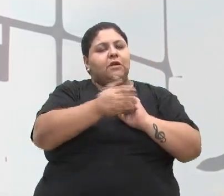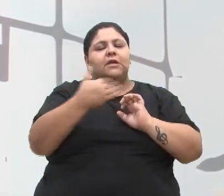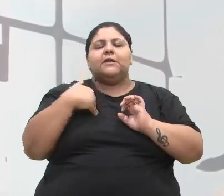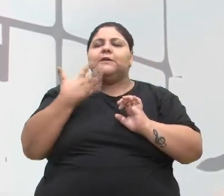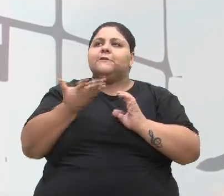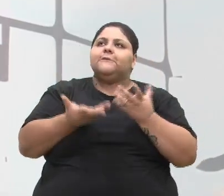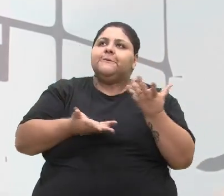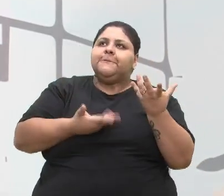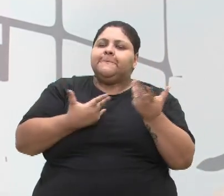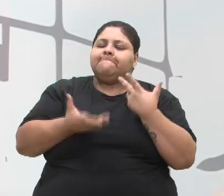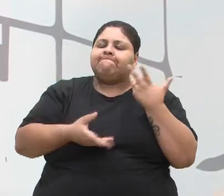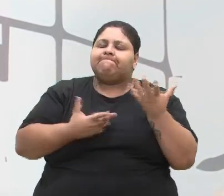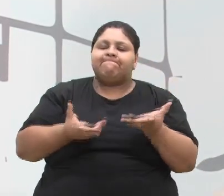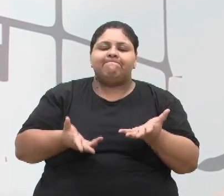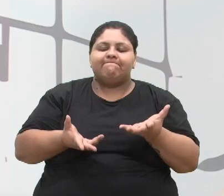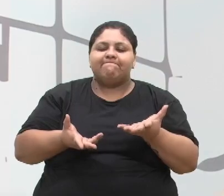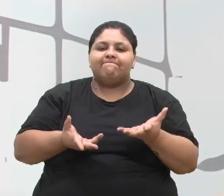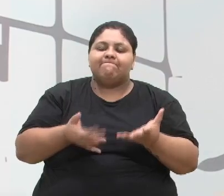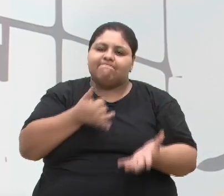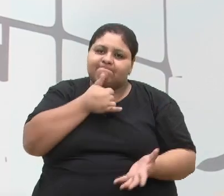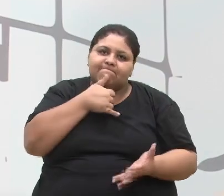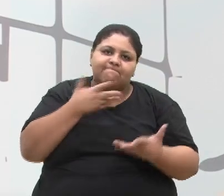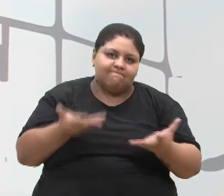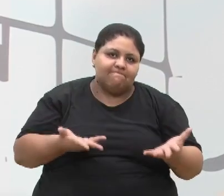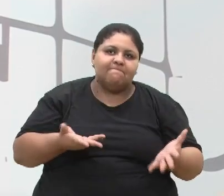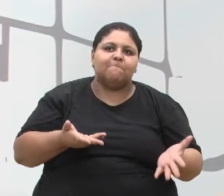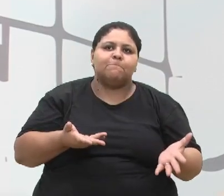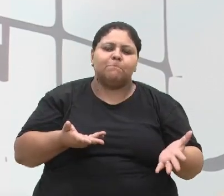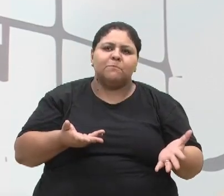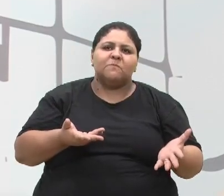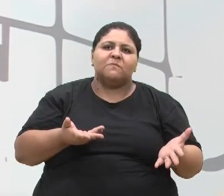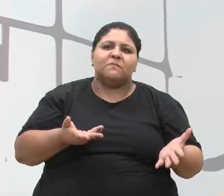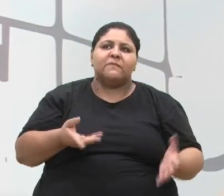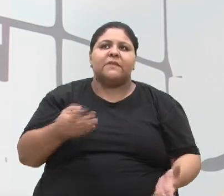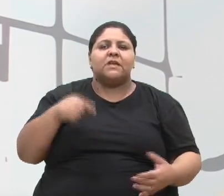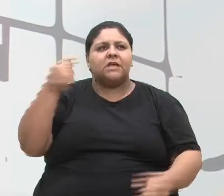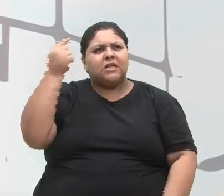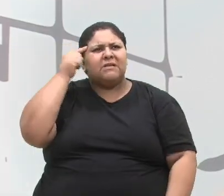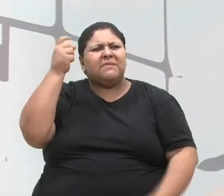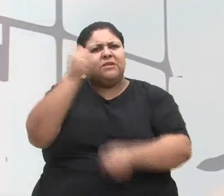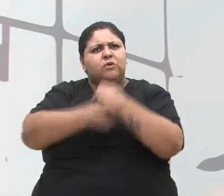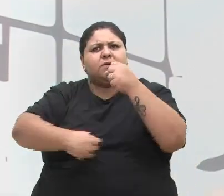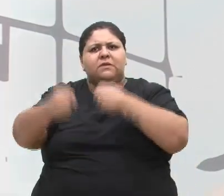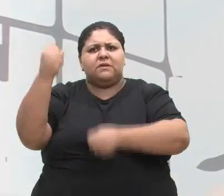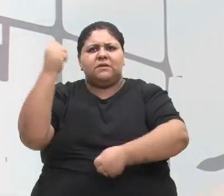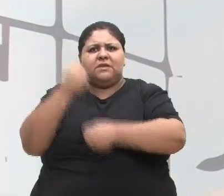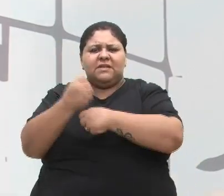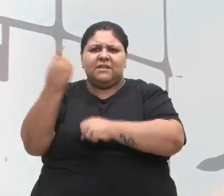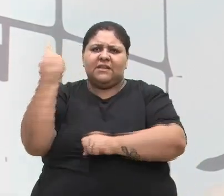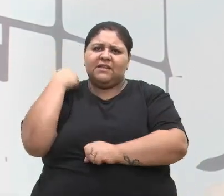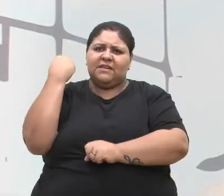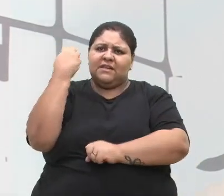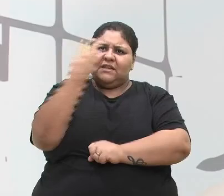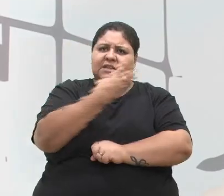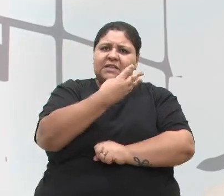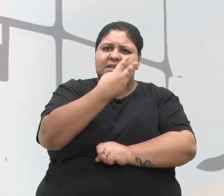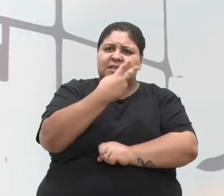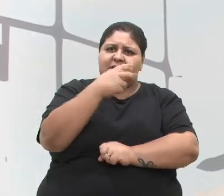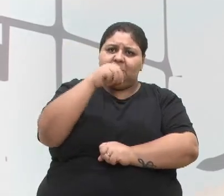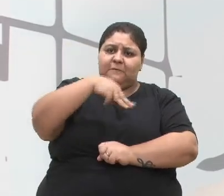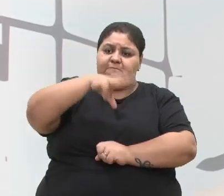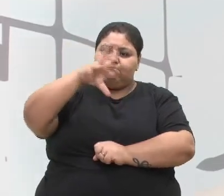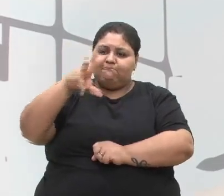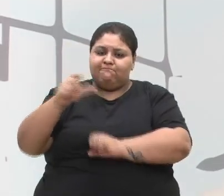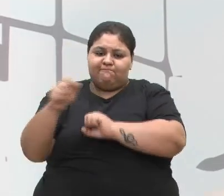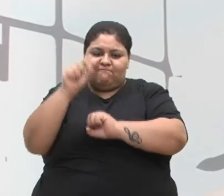assim, muito triste, inclusive, quando eu penso que o ano passado, de cerca de 32 milhões que poderiam